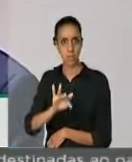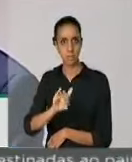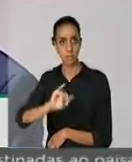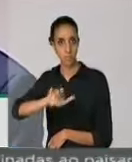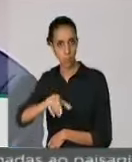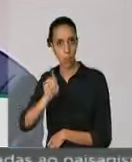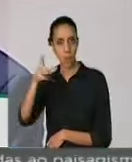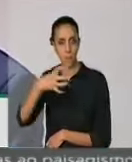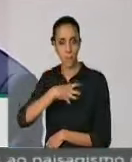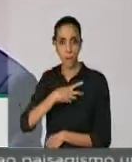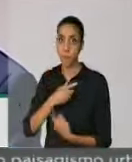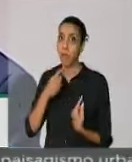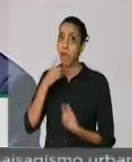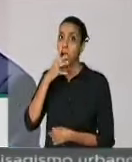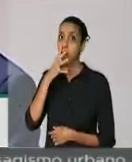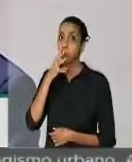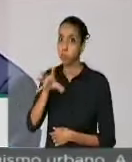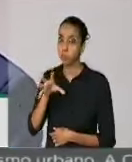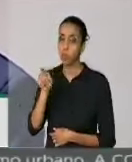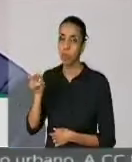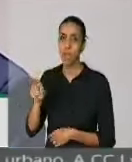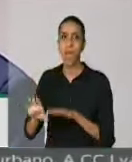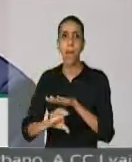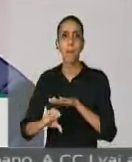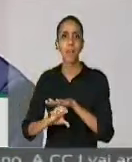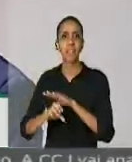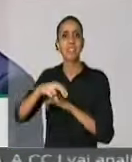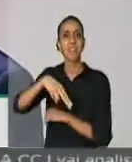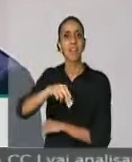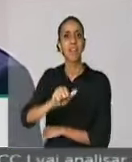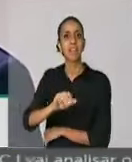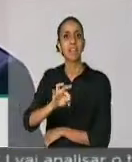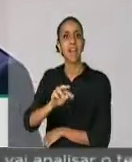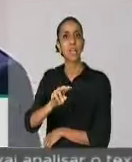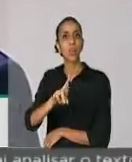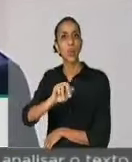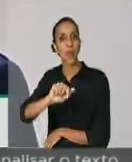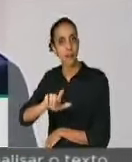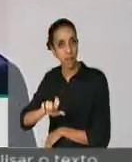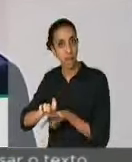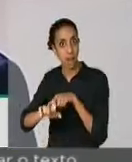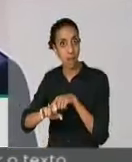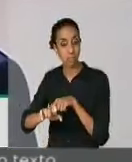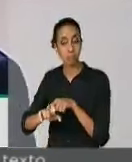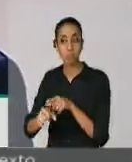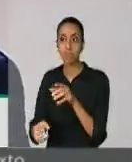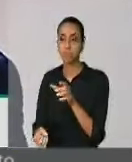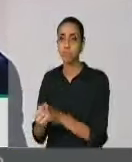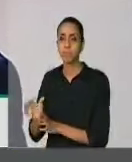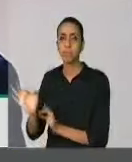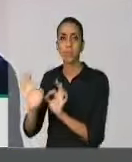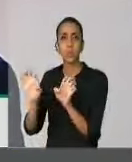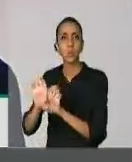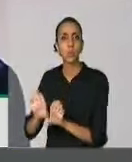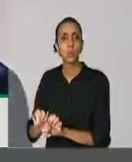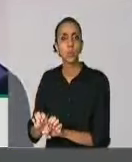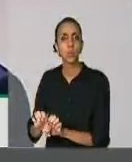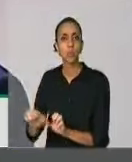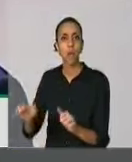a empresa naturali está instalando um aterro sanitário é